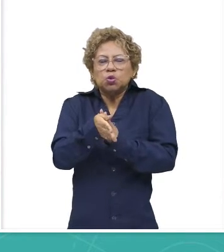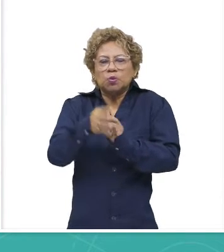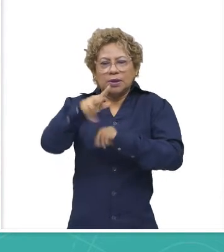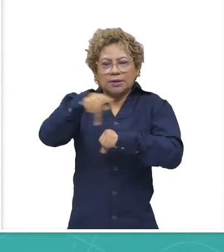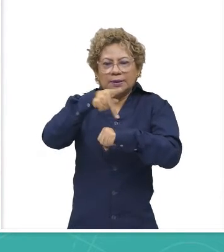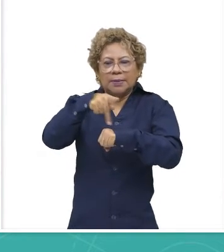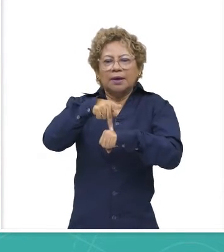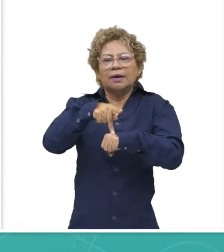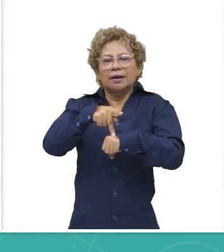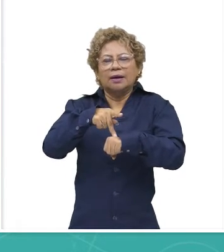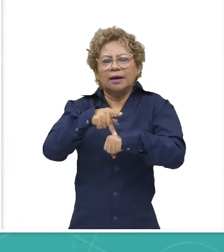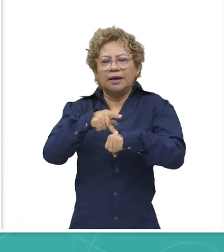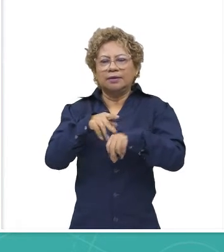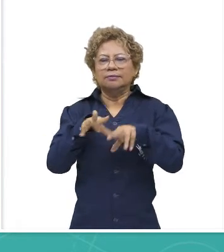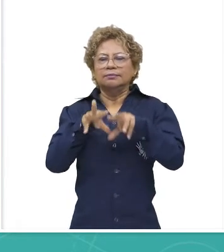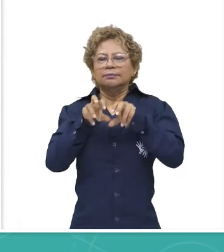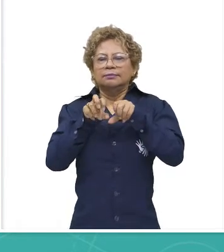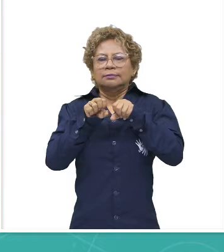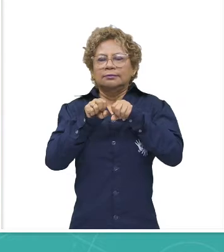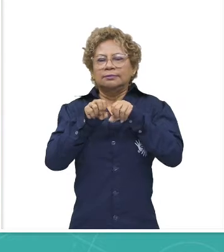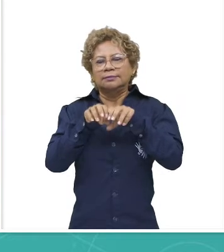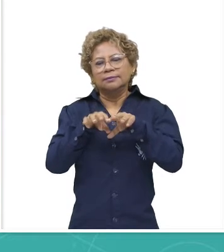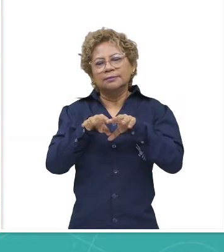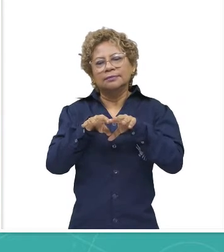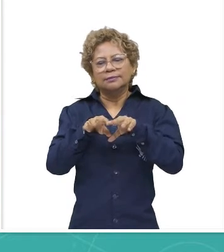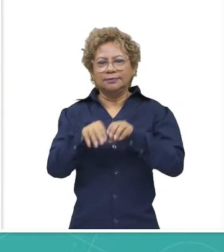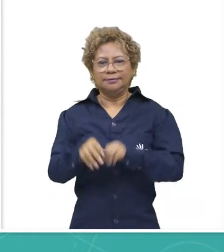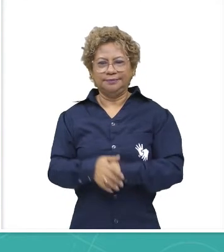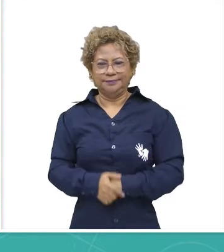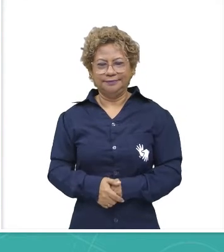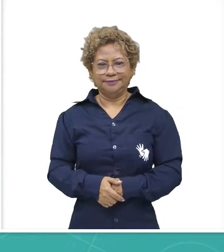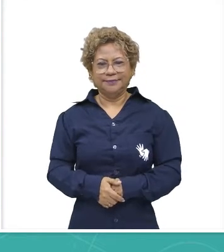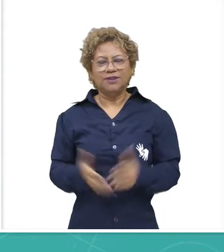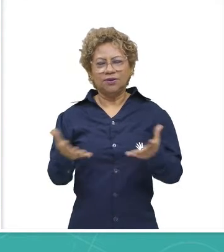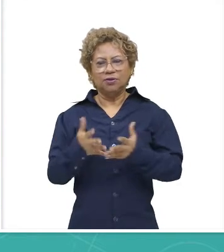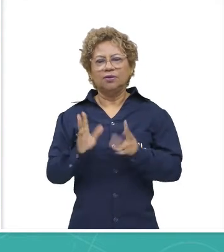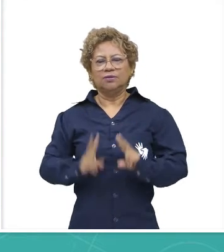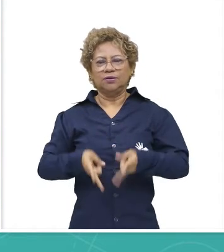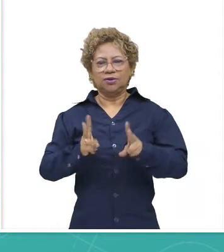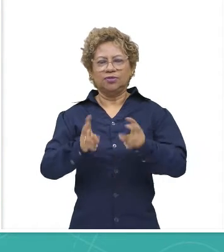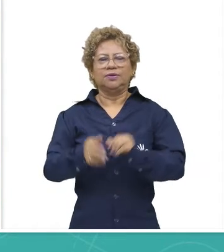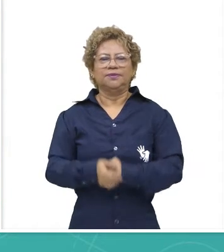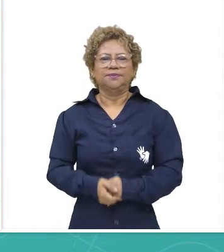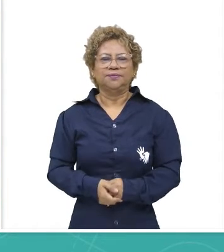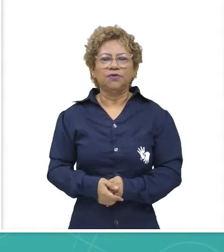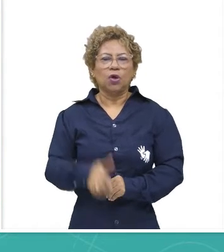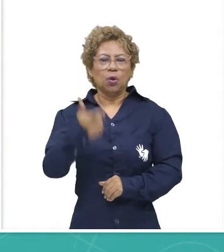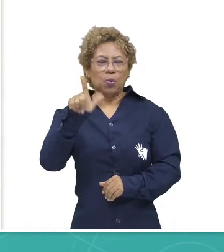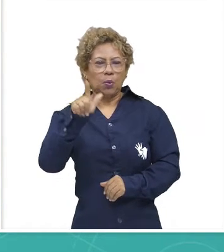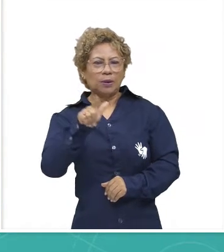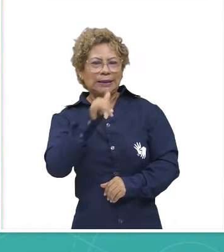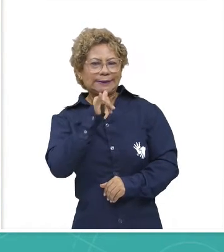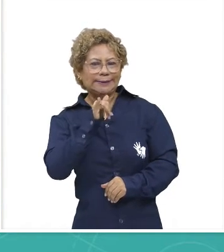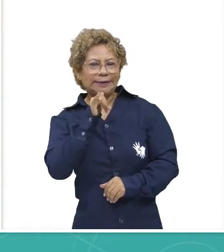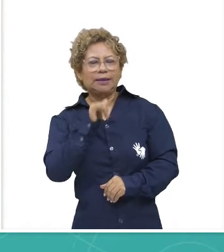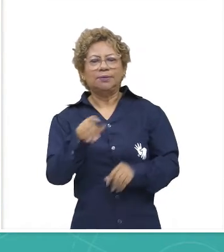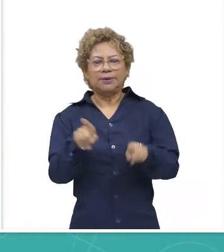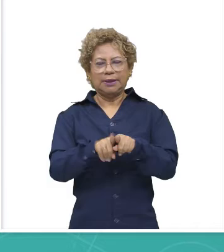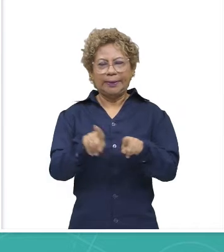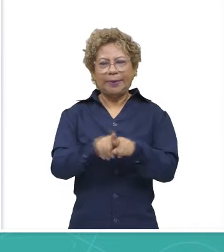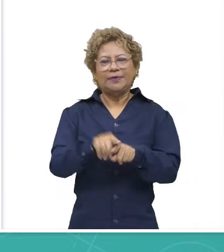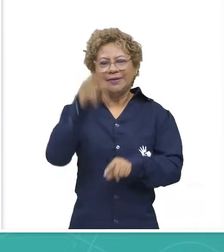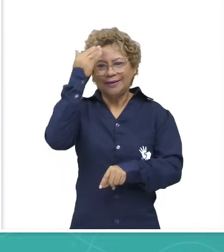essa quantidade de ar que tem nesses ambientes. Continuando aí, vamos ver outras pressões que fazem parte do